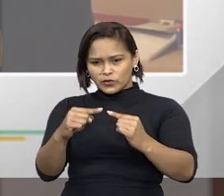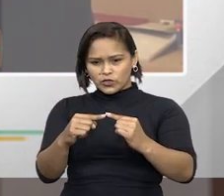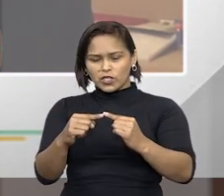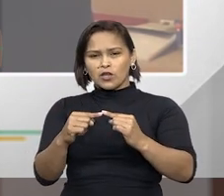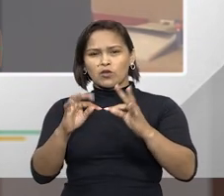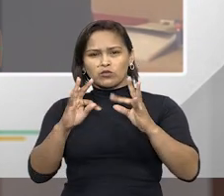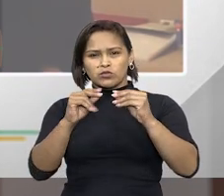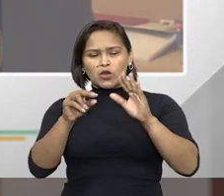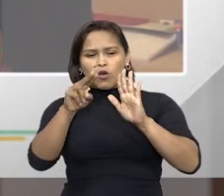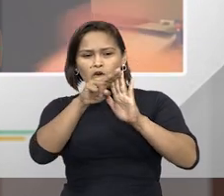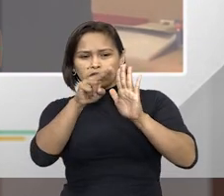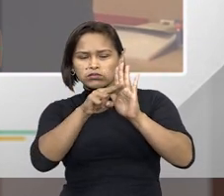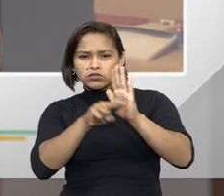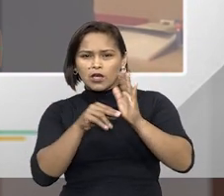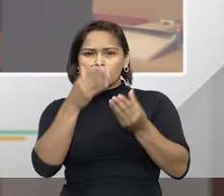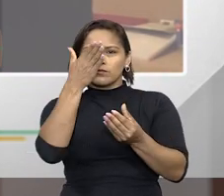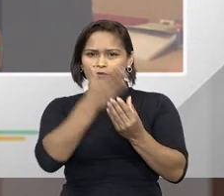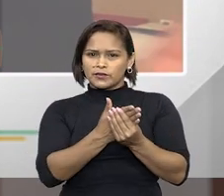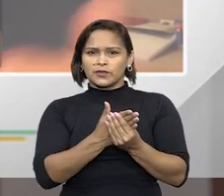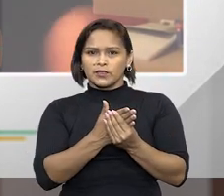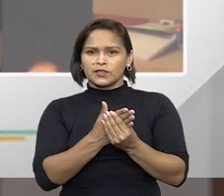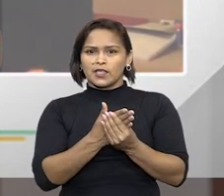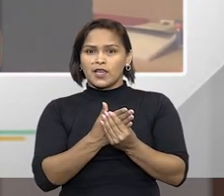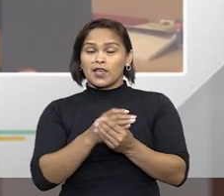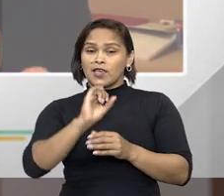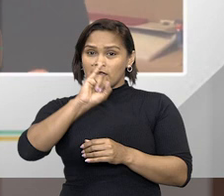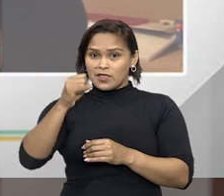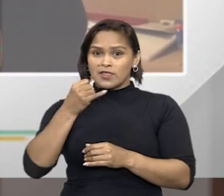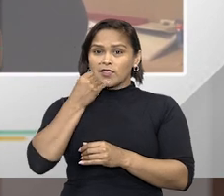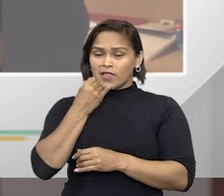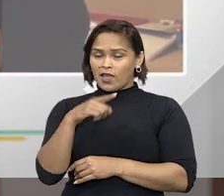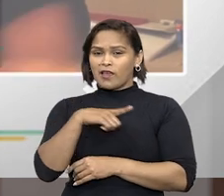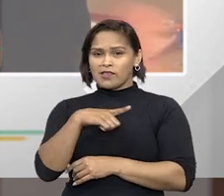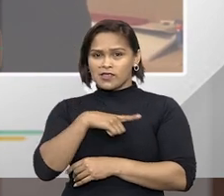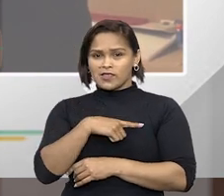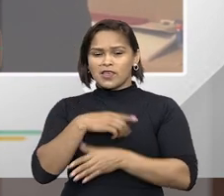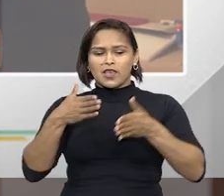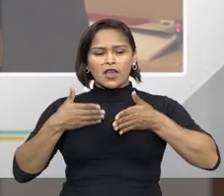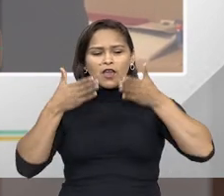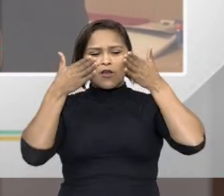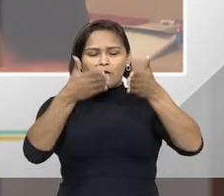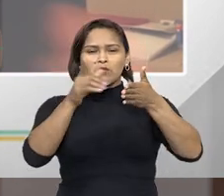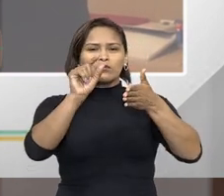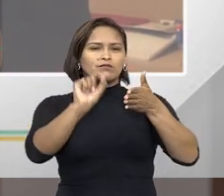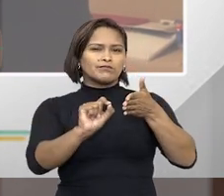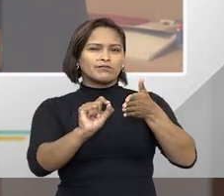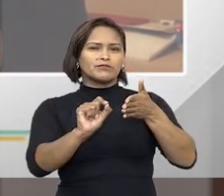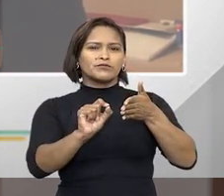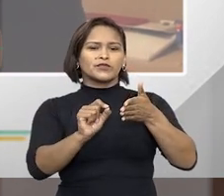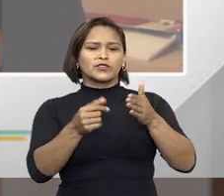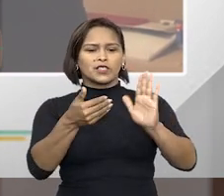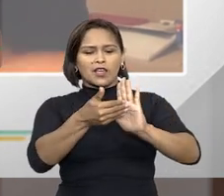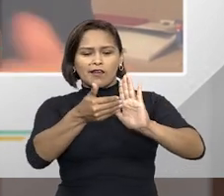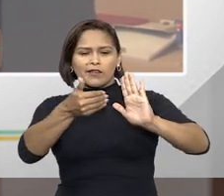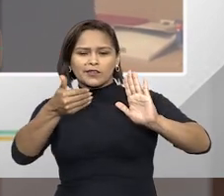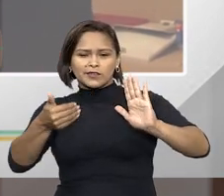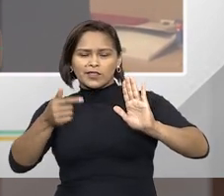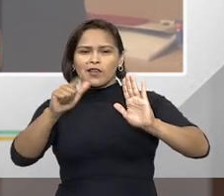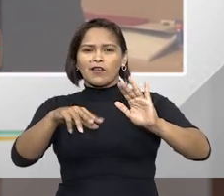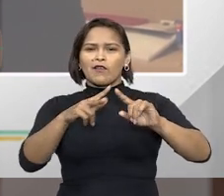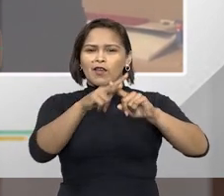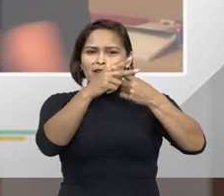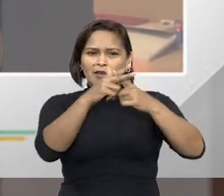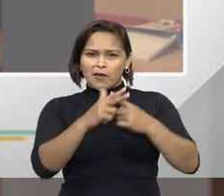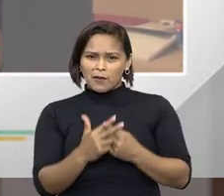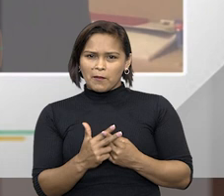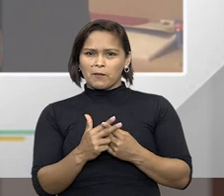processuais e, nessas hipóteses, é claro, ele objetiva desconstituir, reparar ou